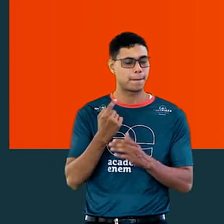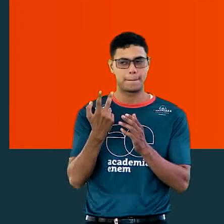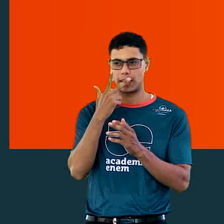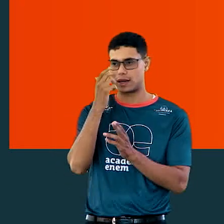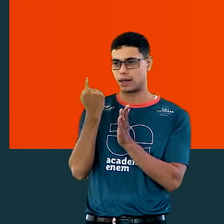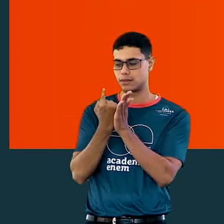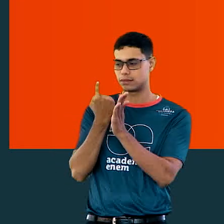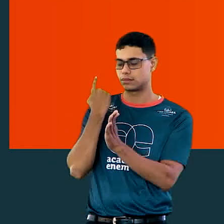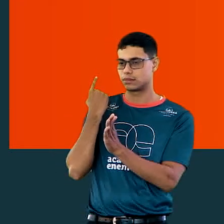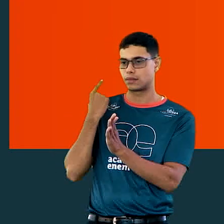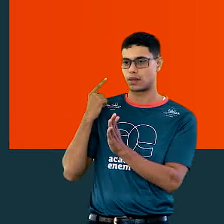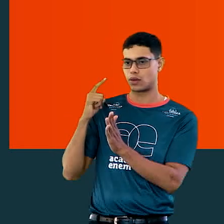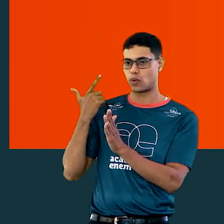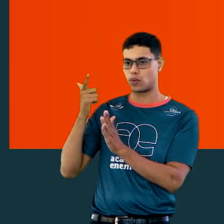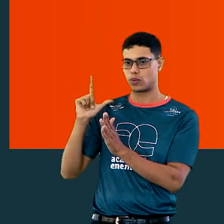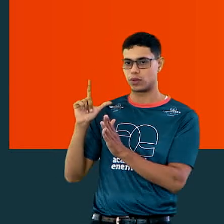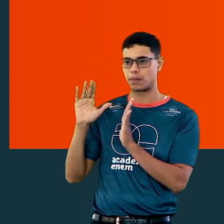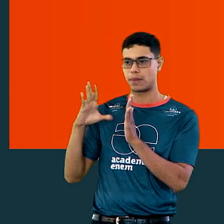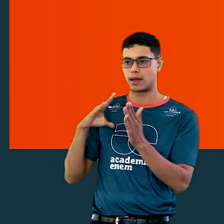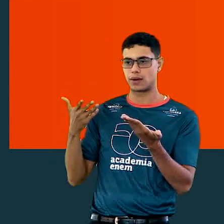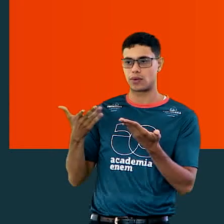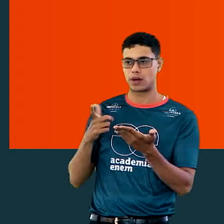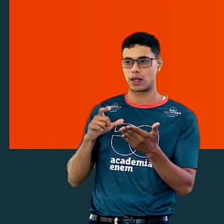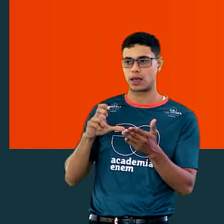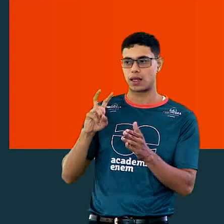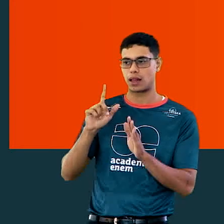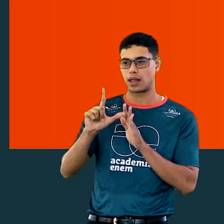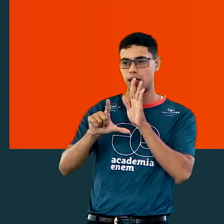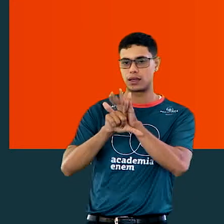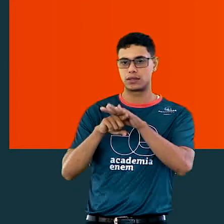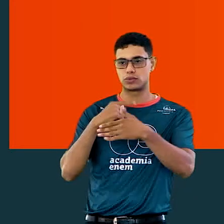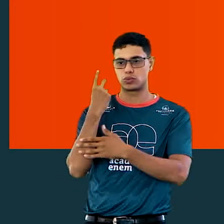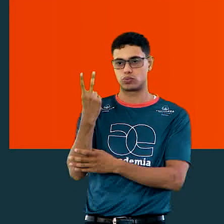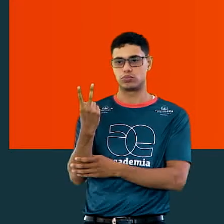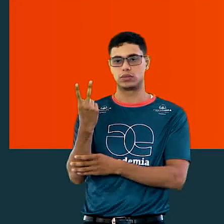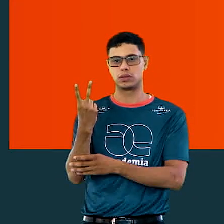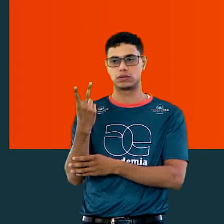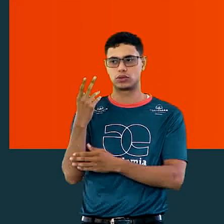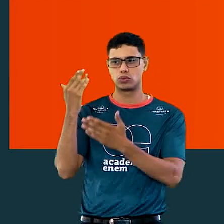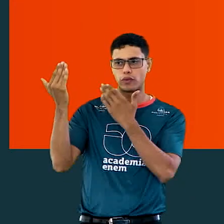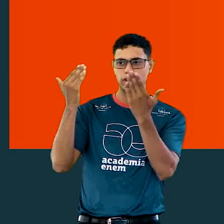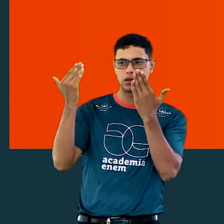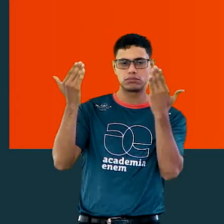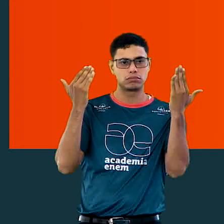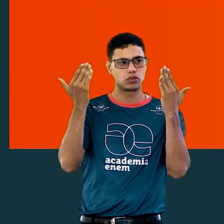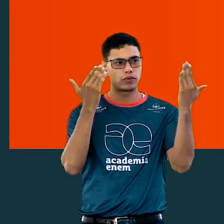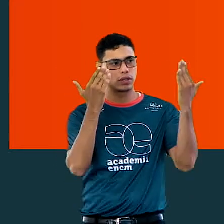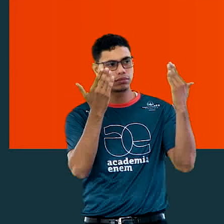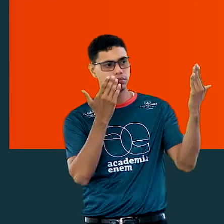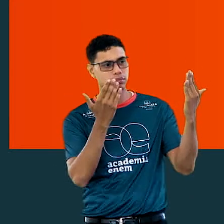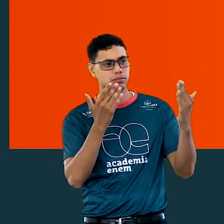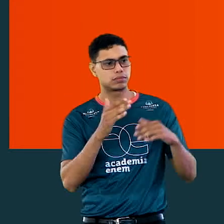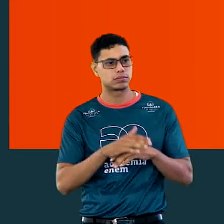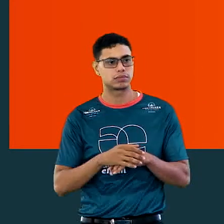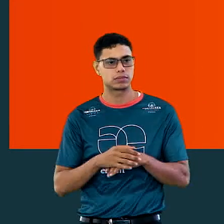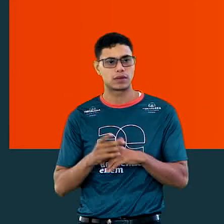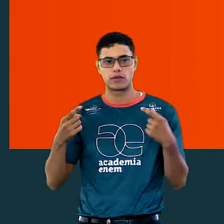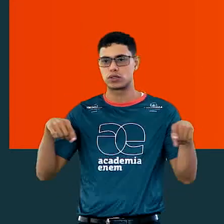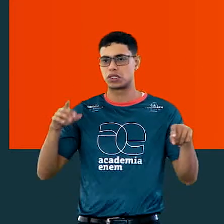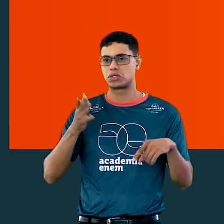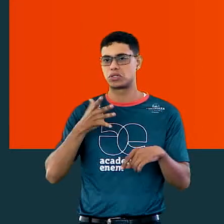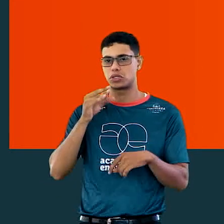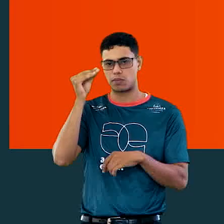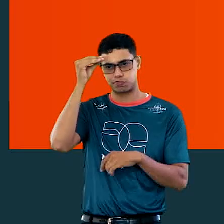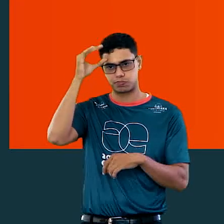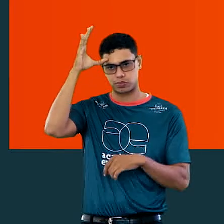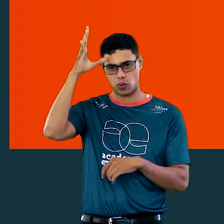segunda lei de Ohm. Show? Alguma dúvida? Pergunta, galera. O pessoal sabe tudo. Ei, Diego,